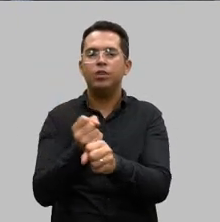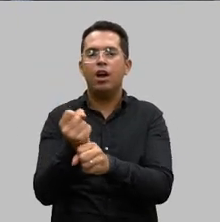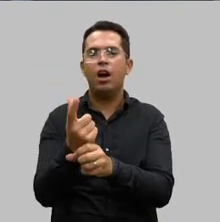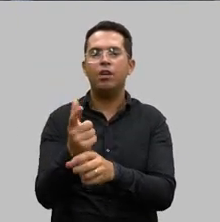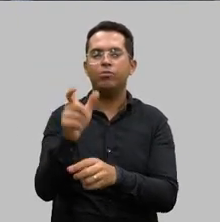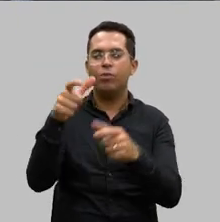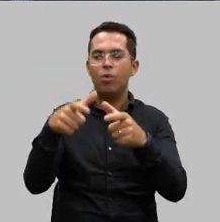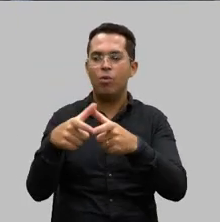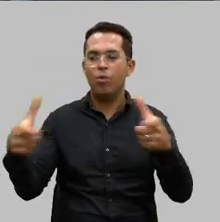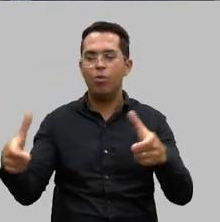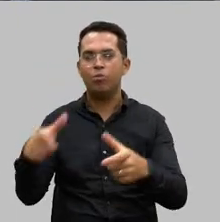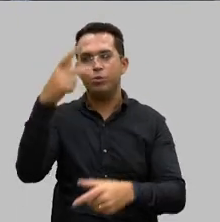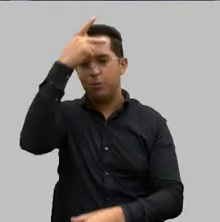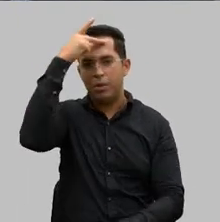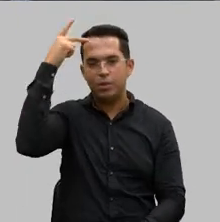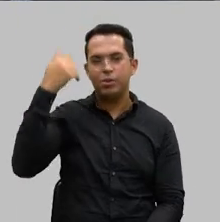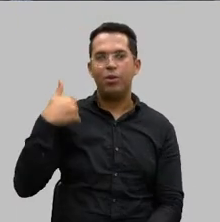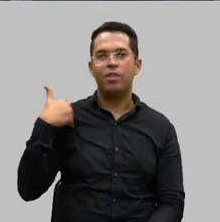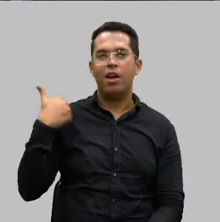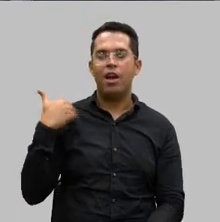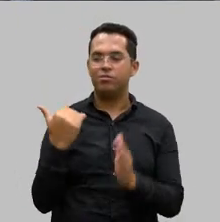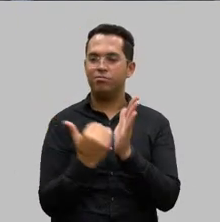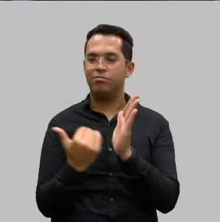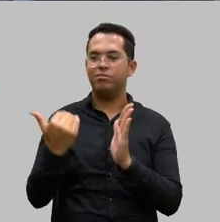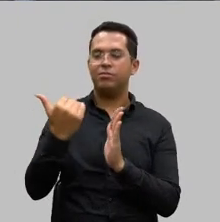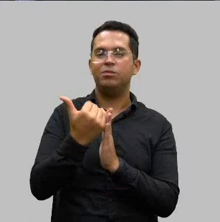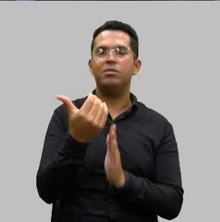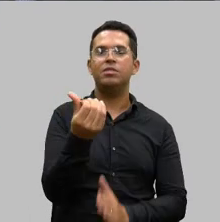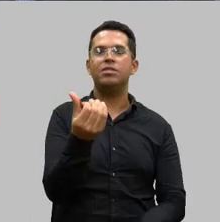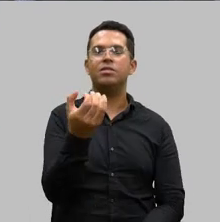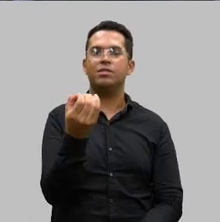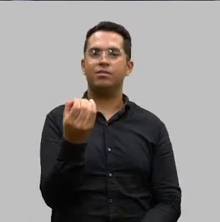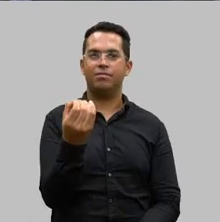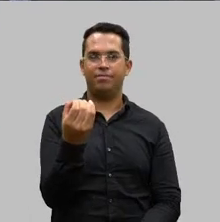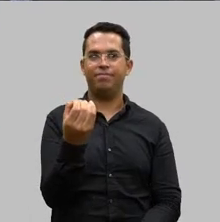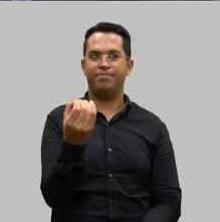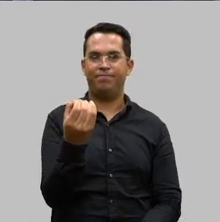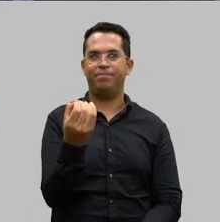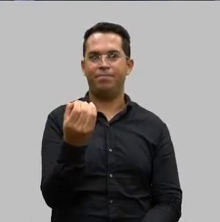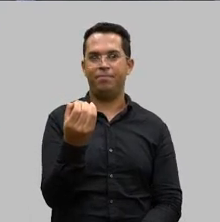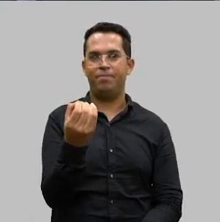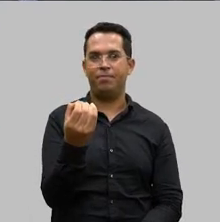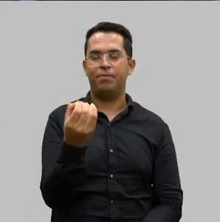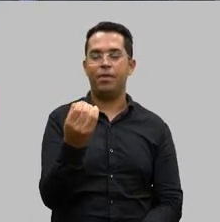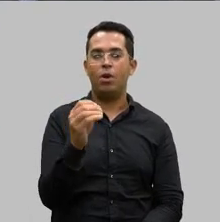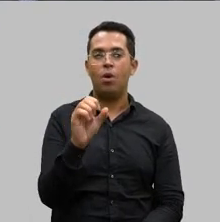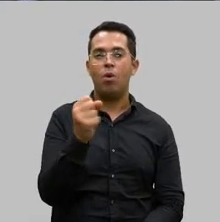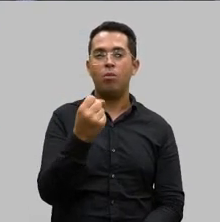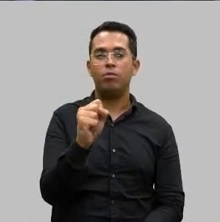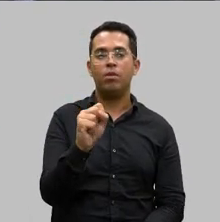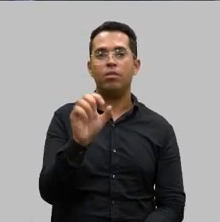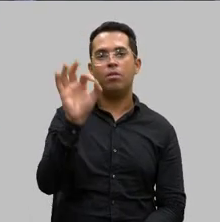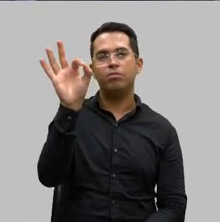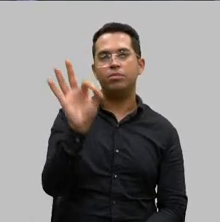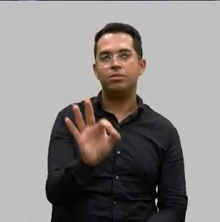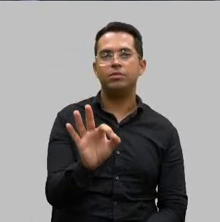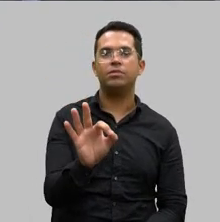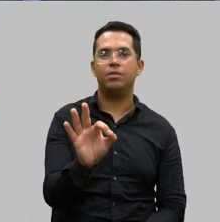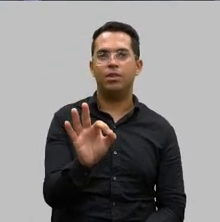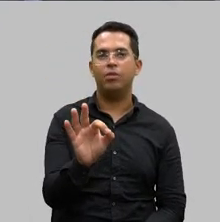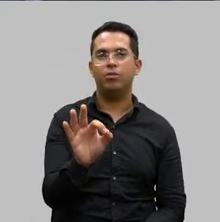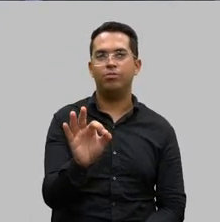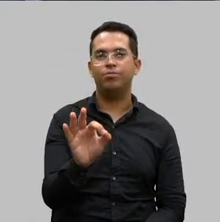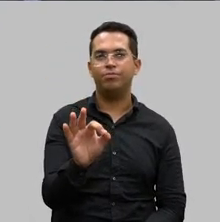metade daqui 20 anos mais de 80% da essa população São baixa renda e